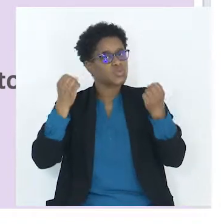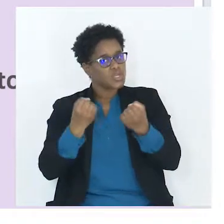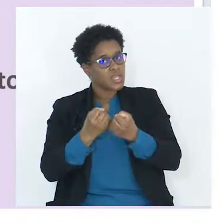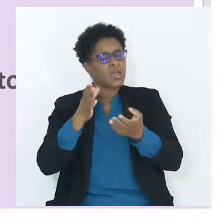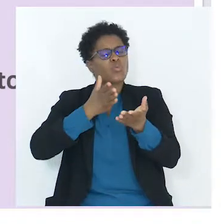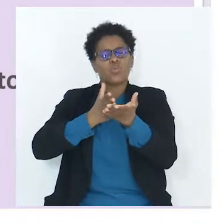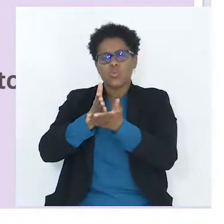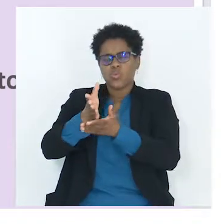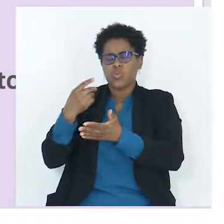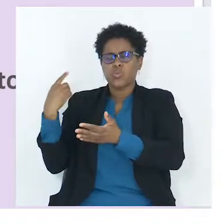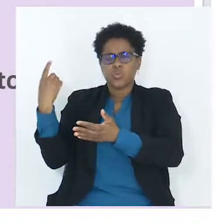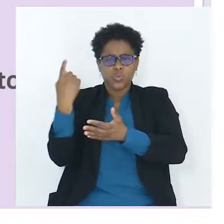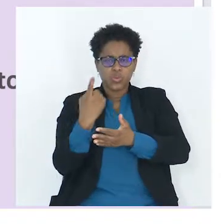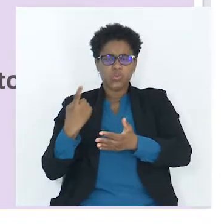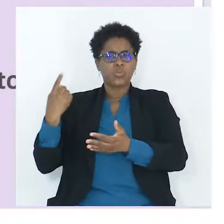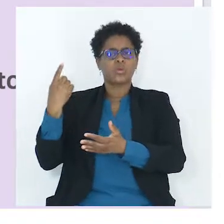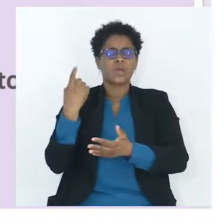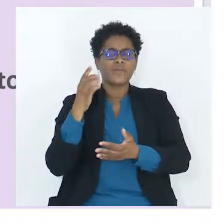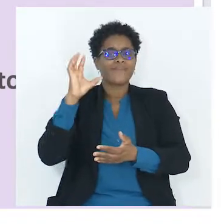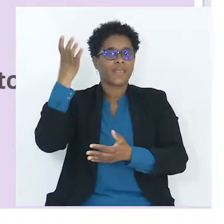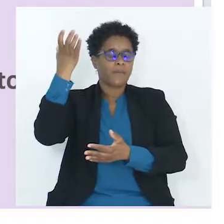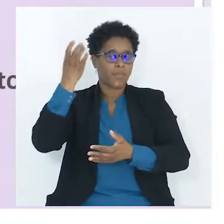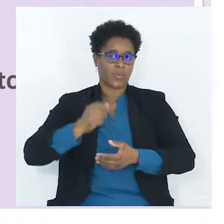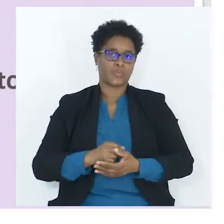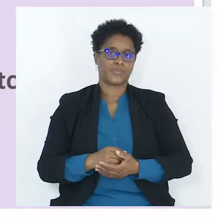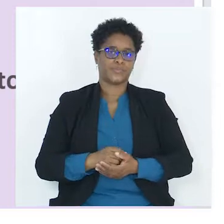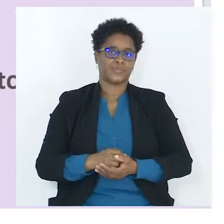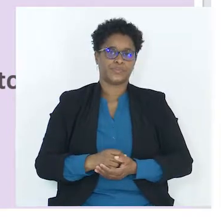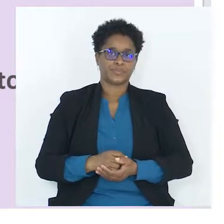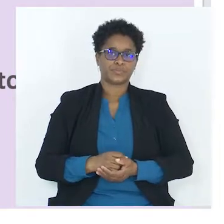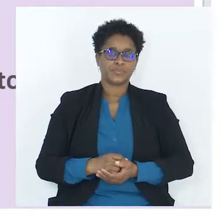das sociedades ao longo do tempo.